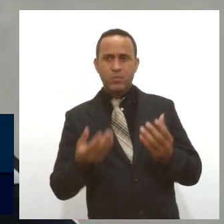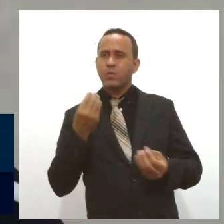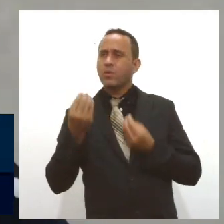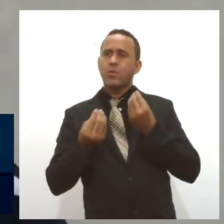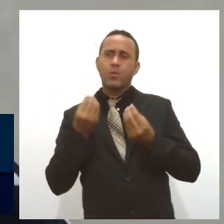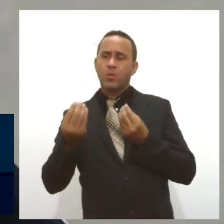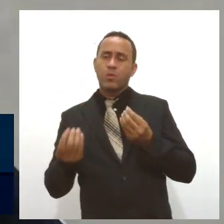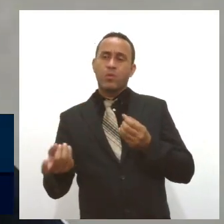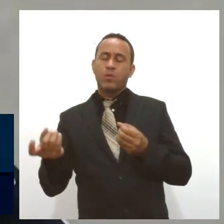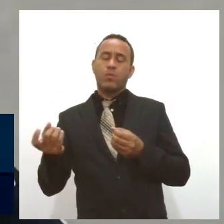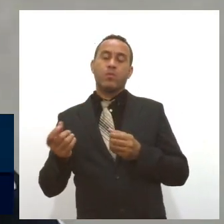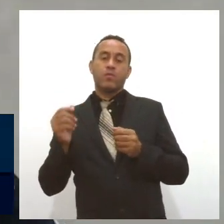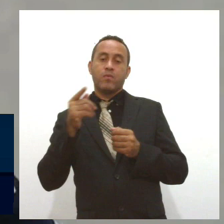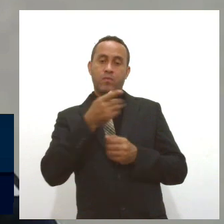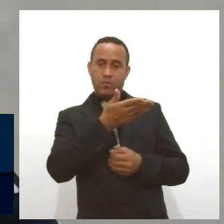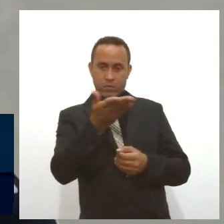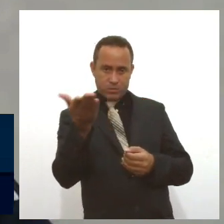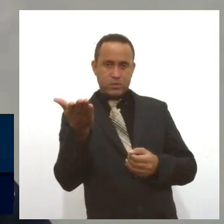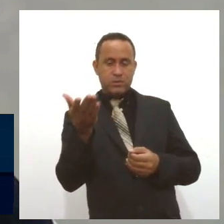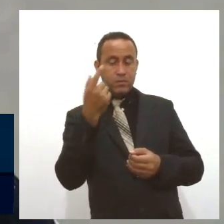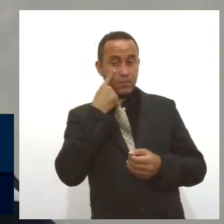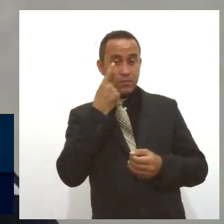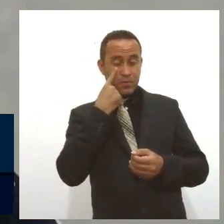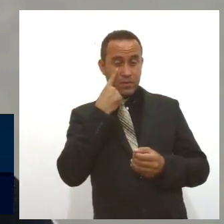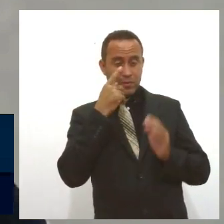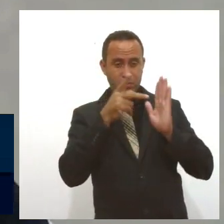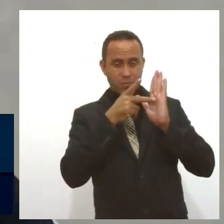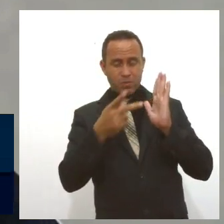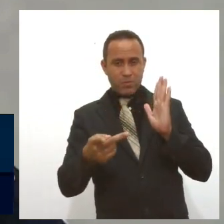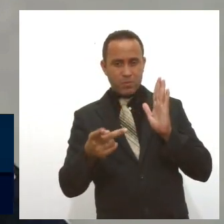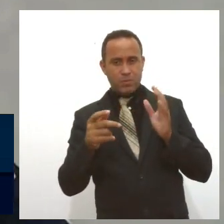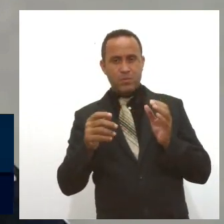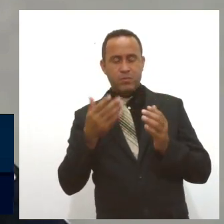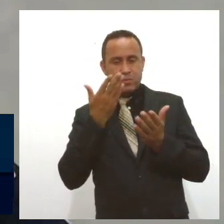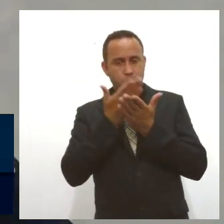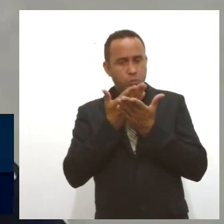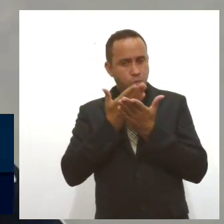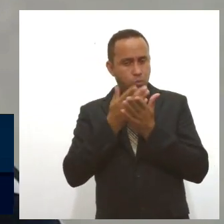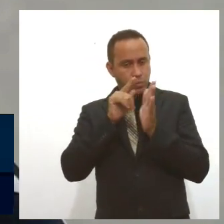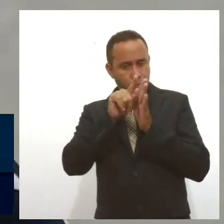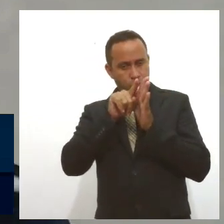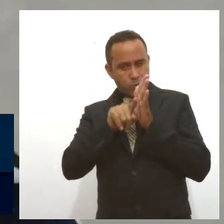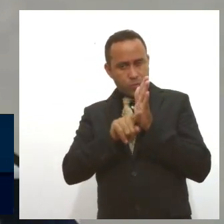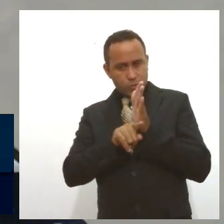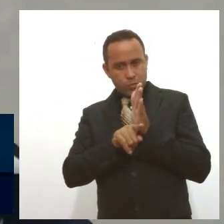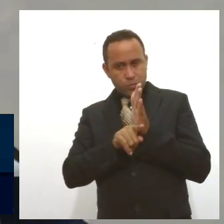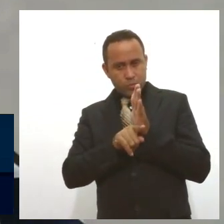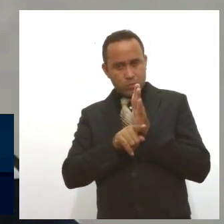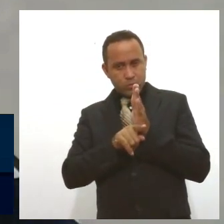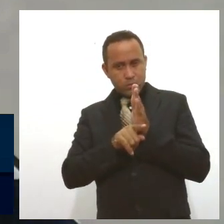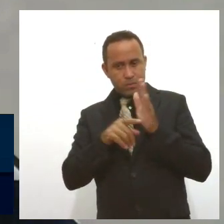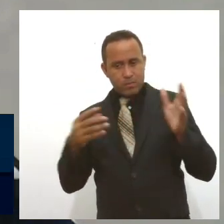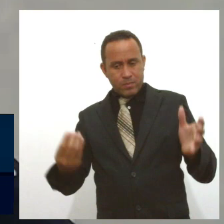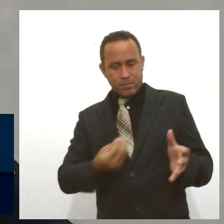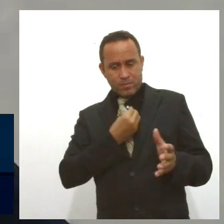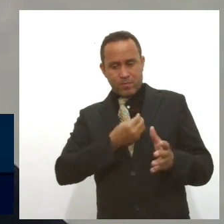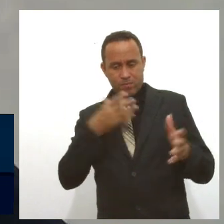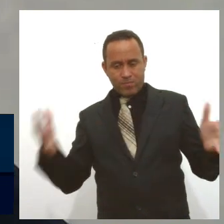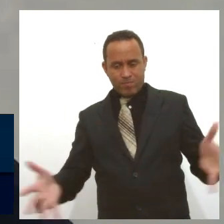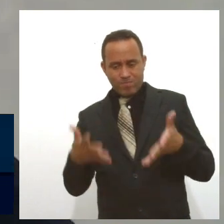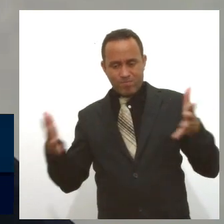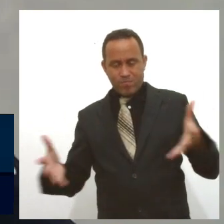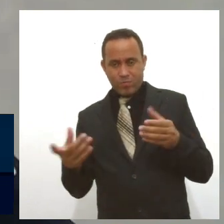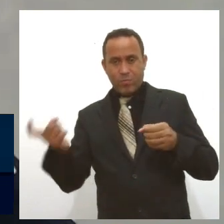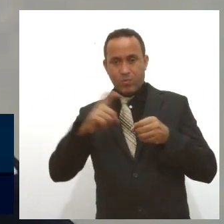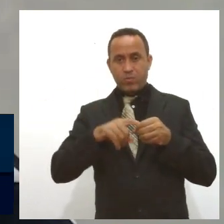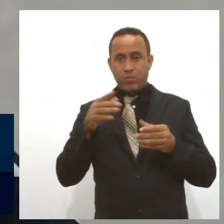como Vossa Senhoria ver aí fazer um estudo para revitalizar esse